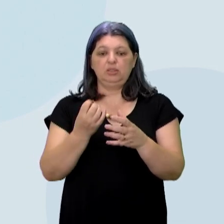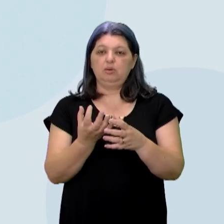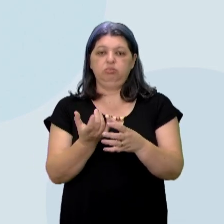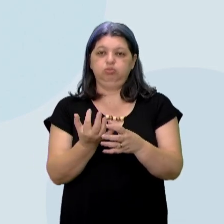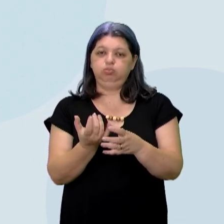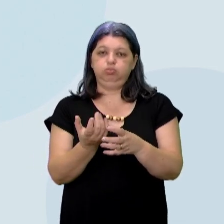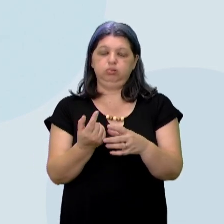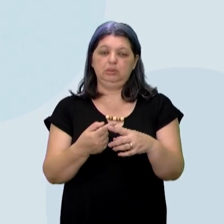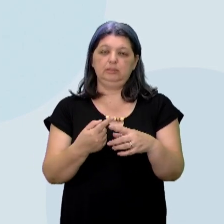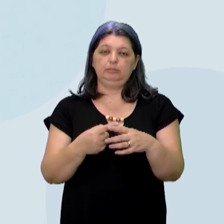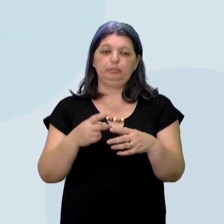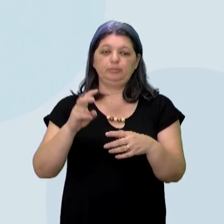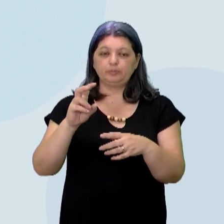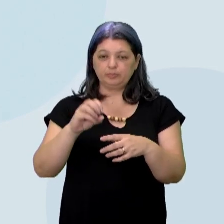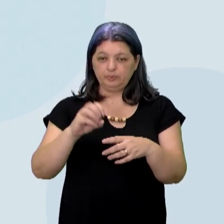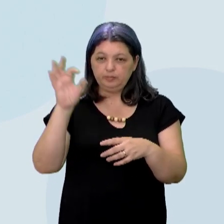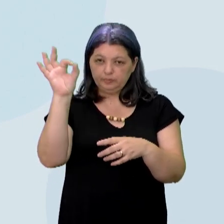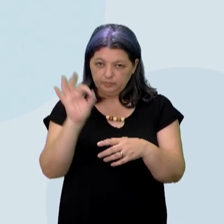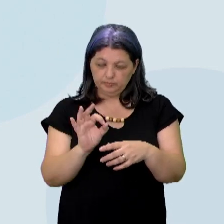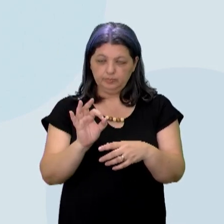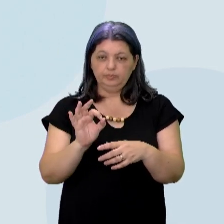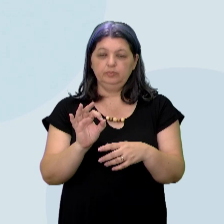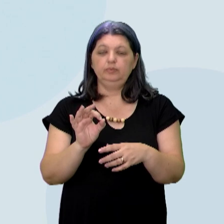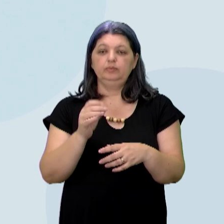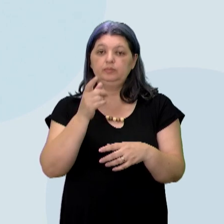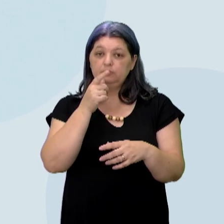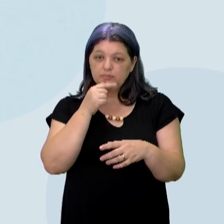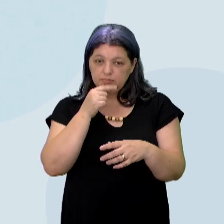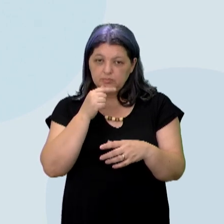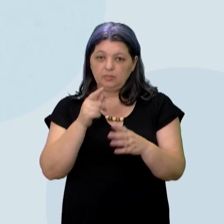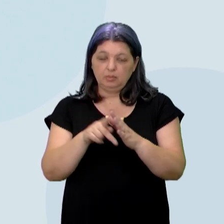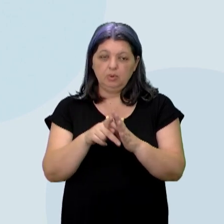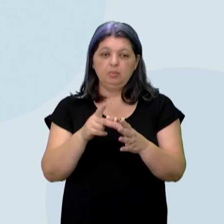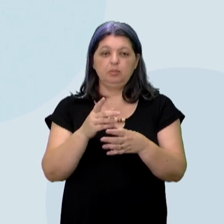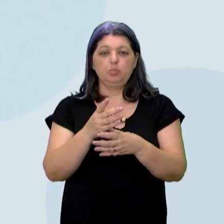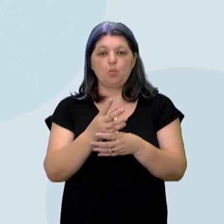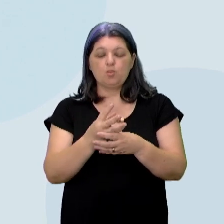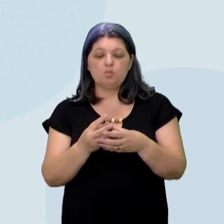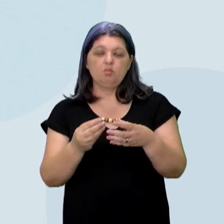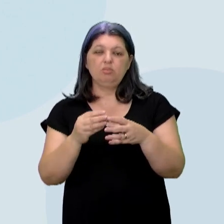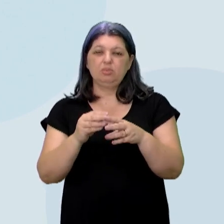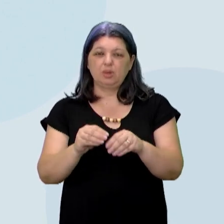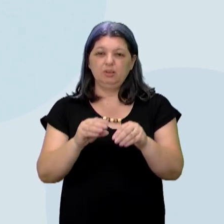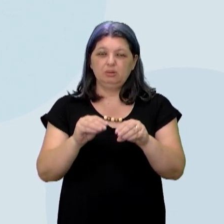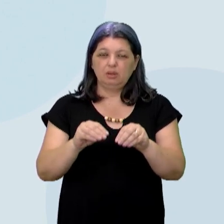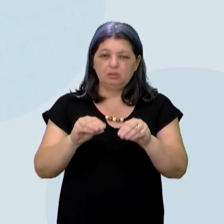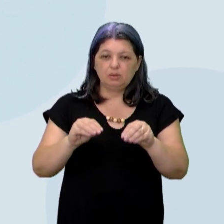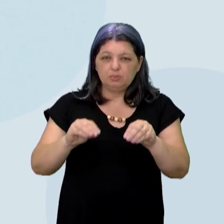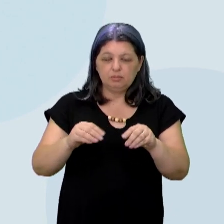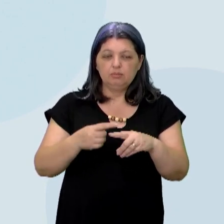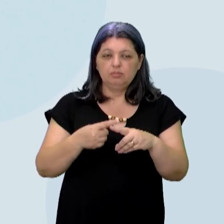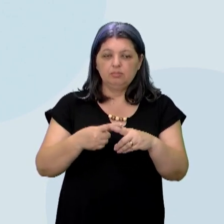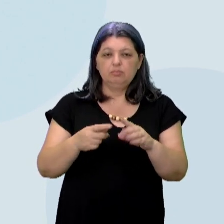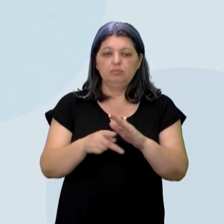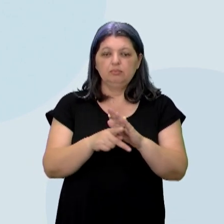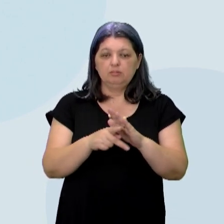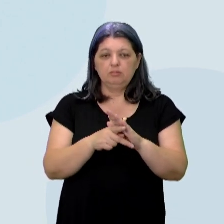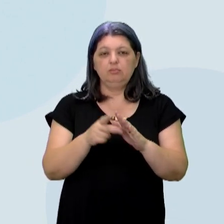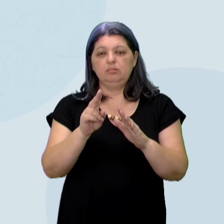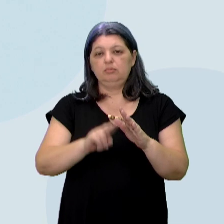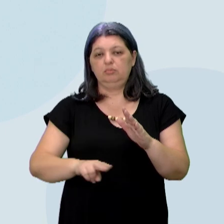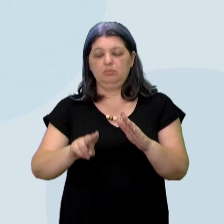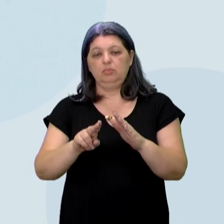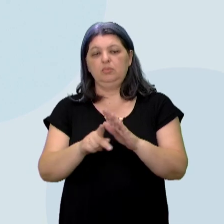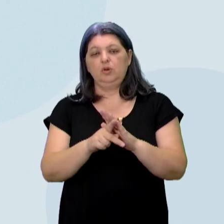até 50% da água e o leite fica pastoso. O produto concentrado segue então para